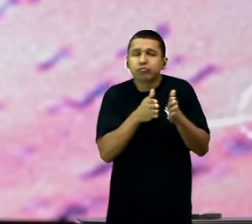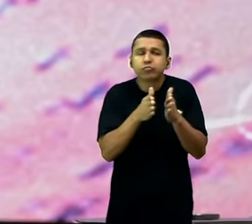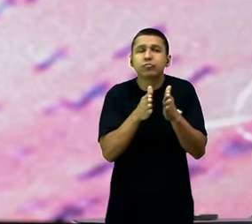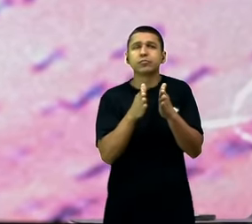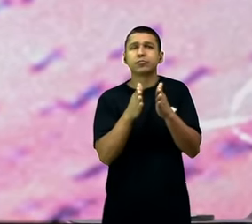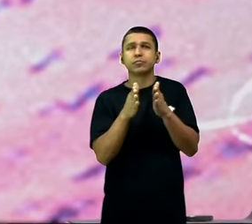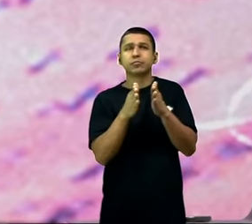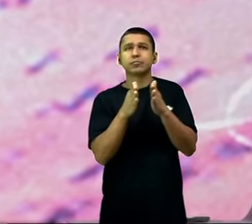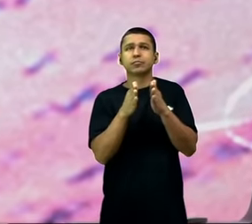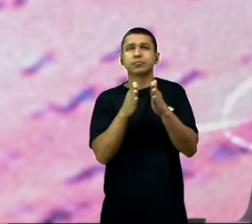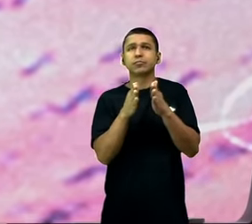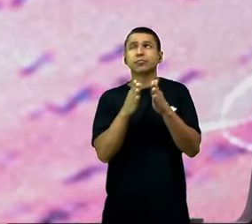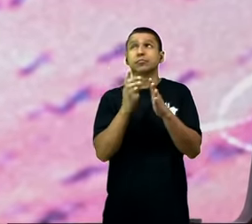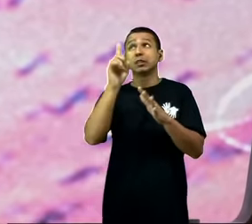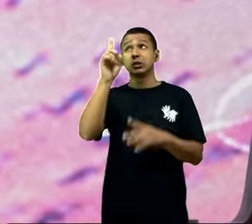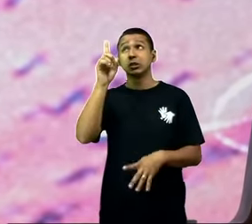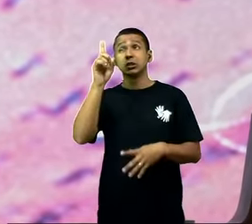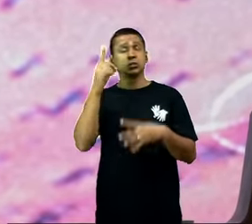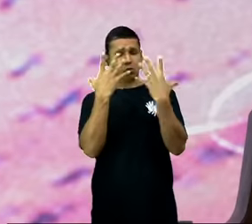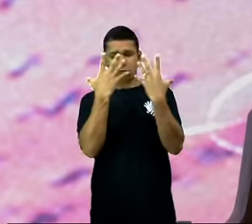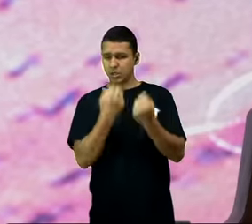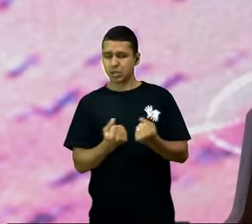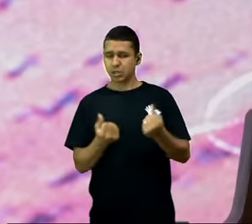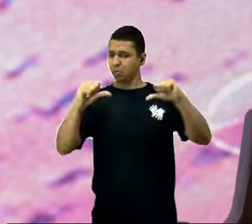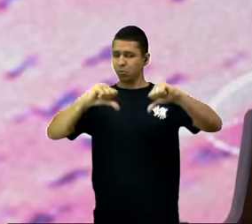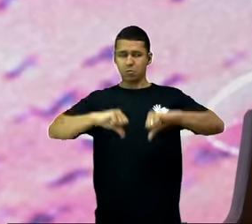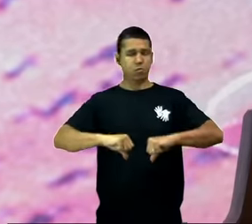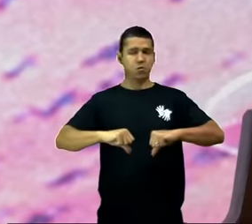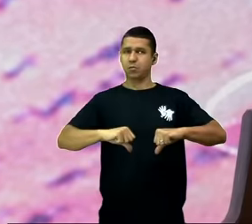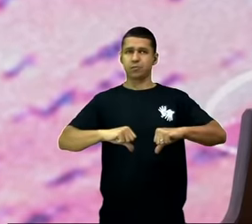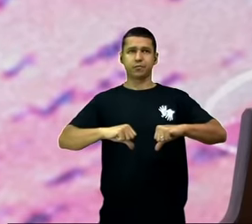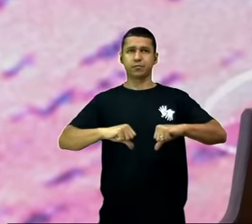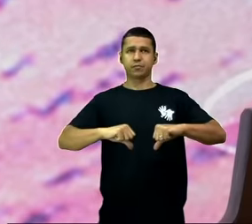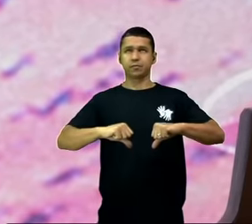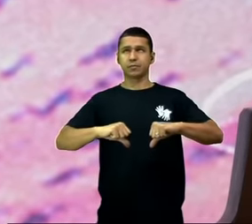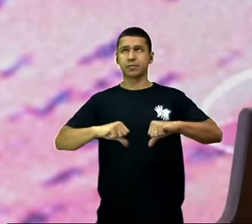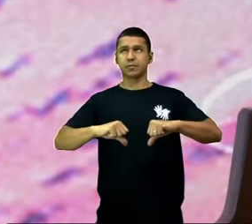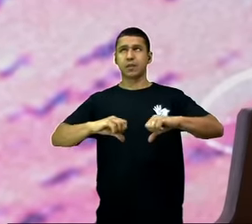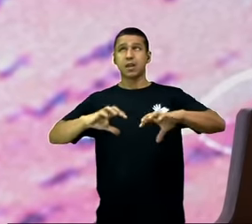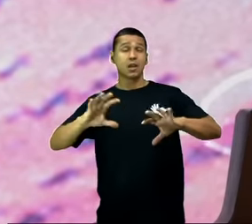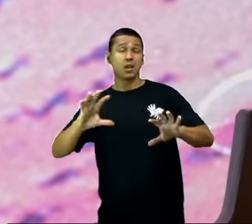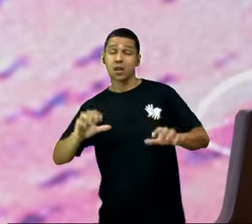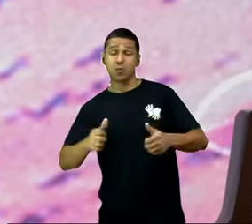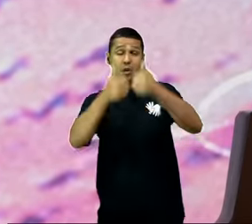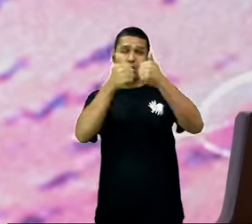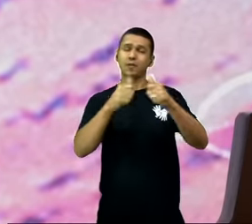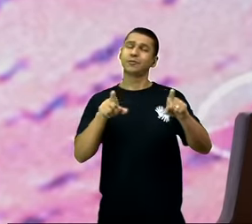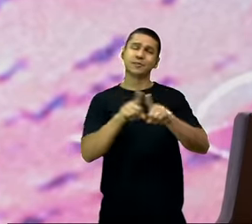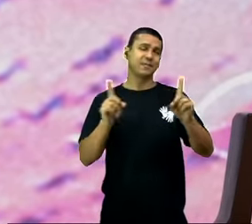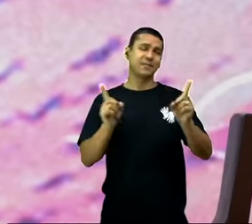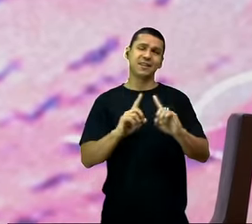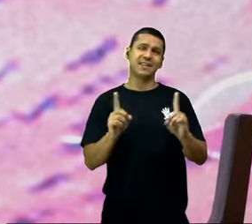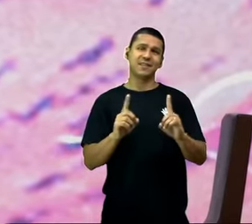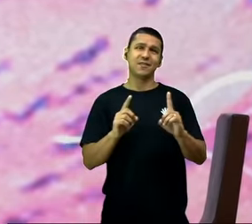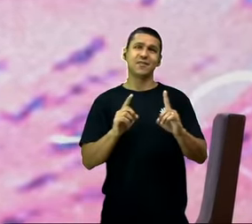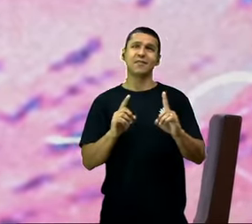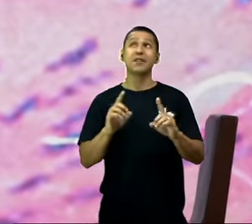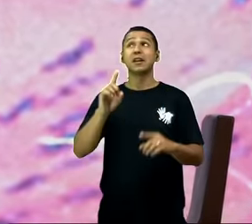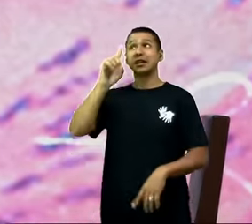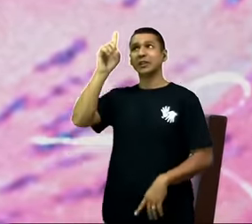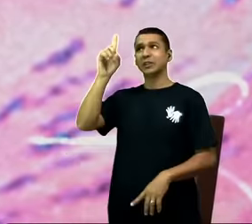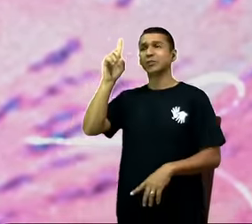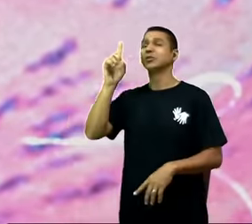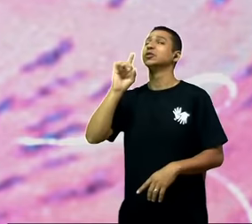Deus não recebe nem o pior, como eu já disse. Deus não recebe nem o melhor. Deus só recebe aquilo que Ele